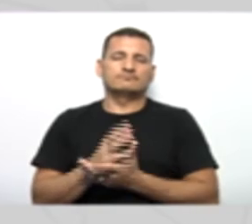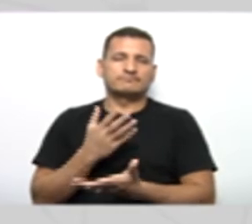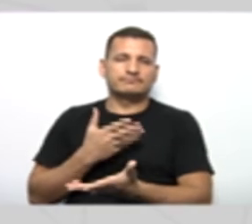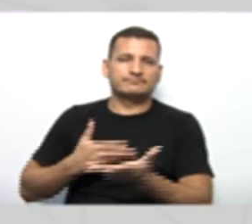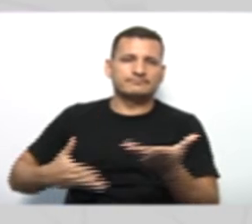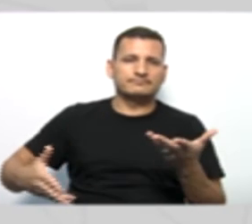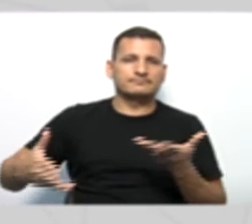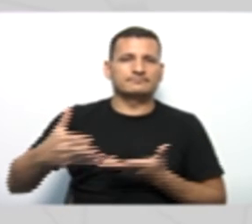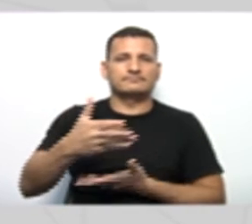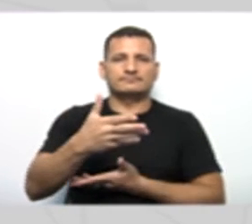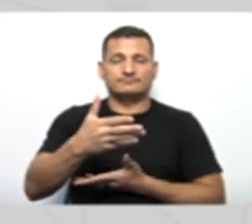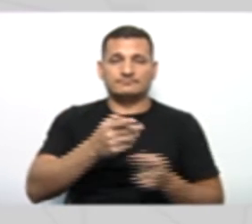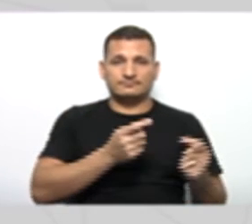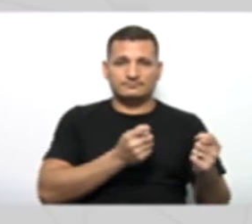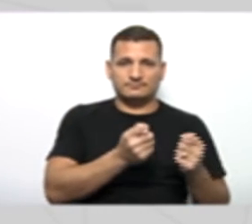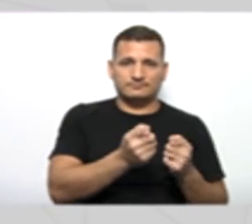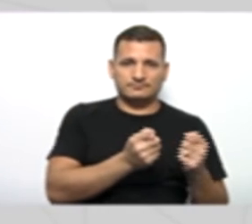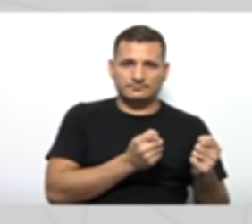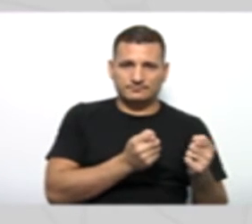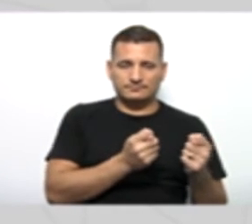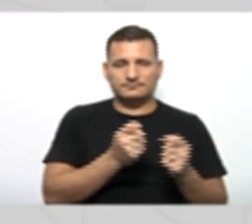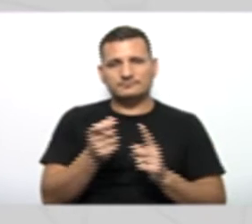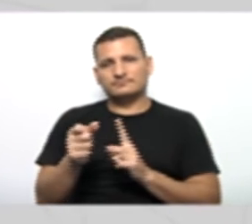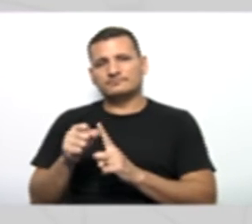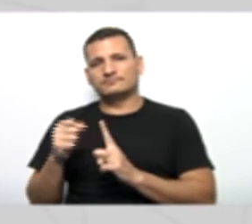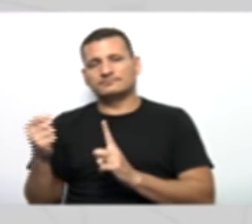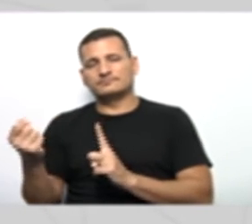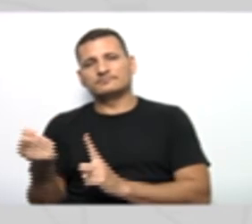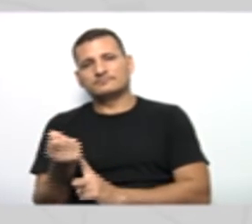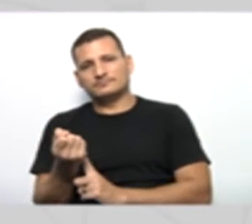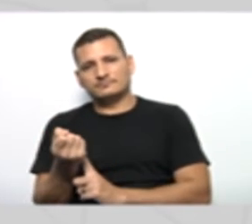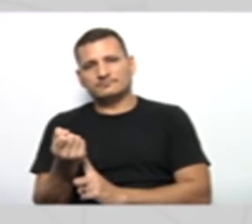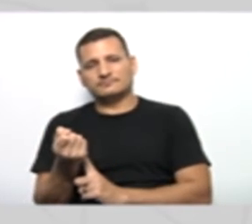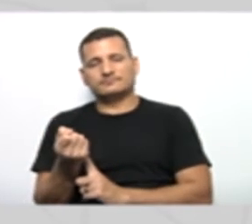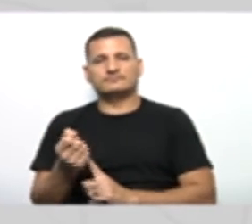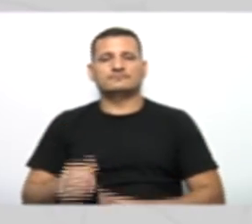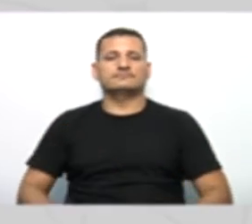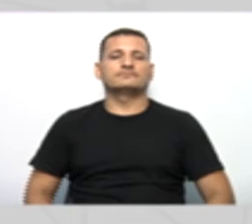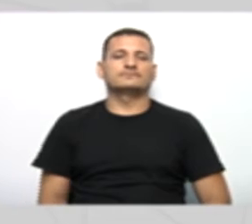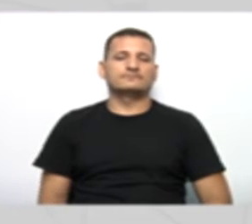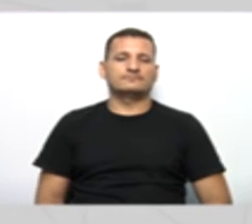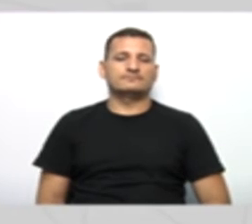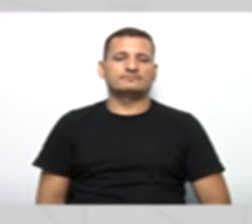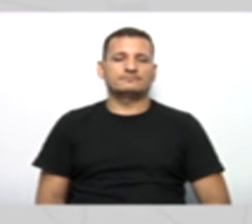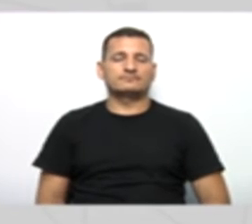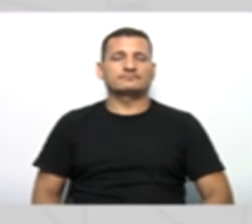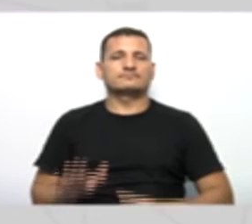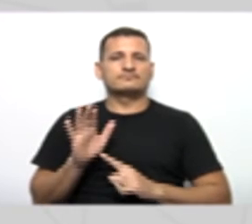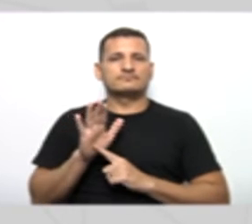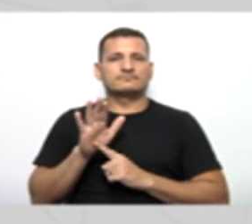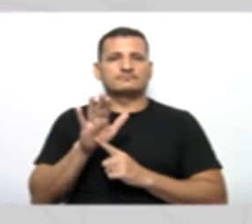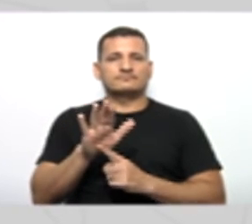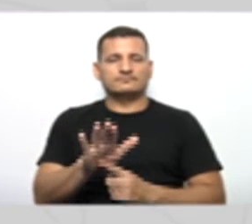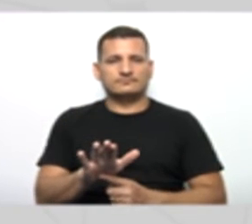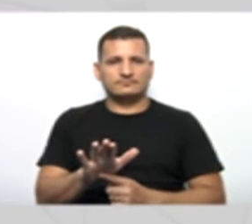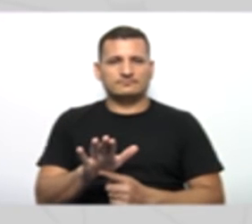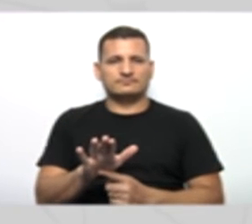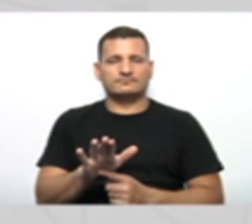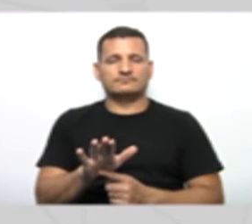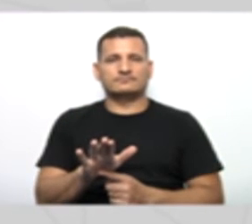desenvolvimento econômico e o desenvolvimento social, contribuindo para